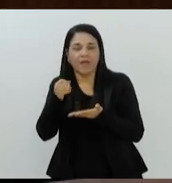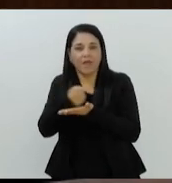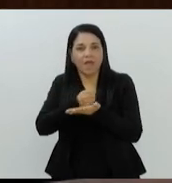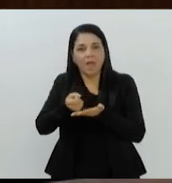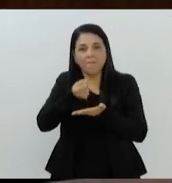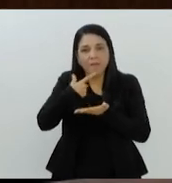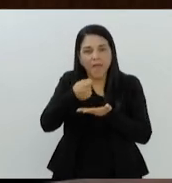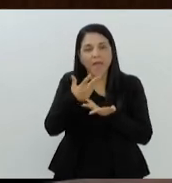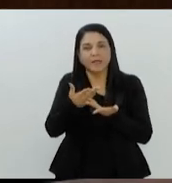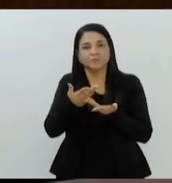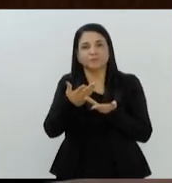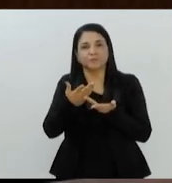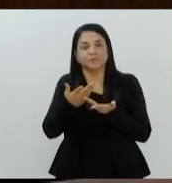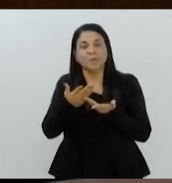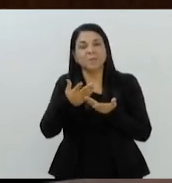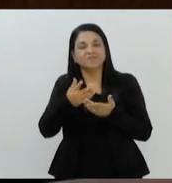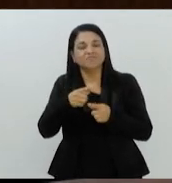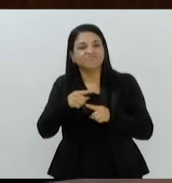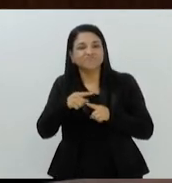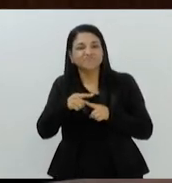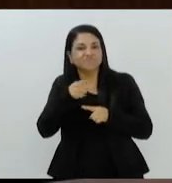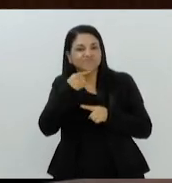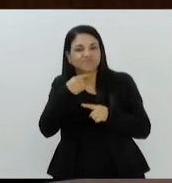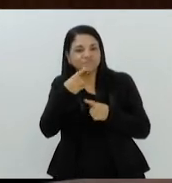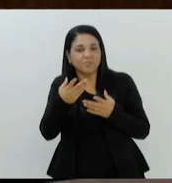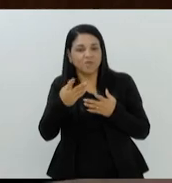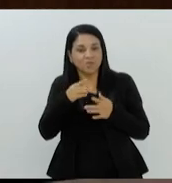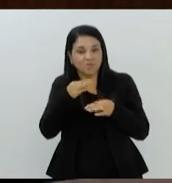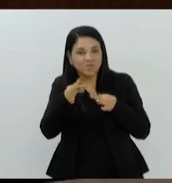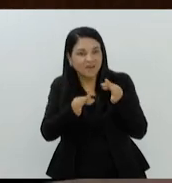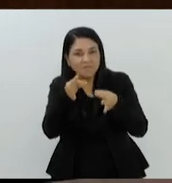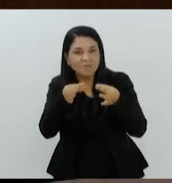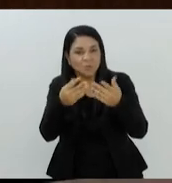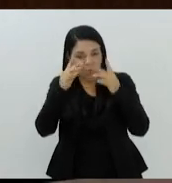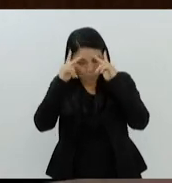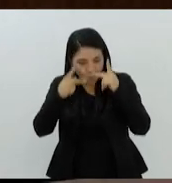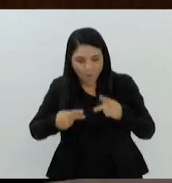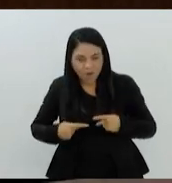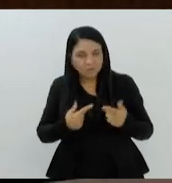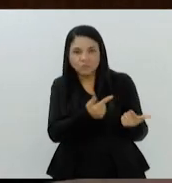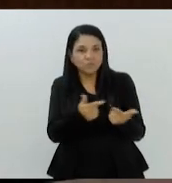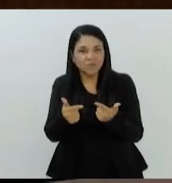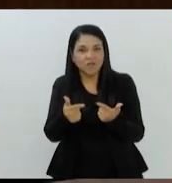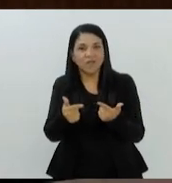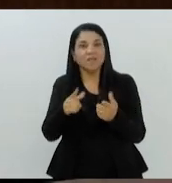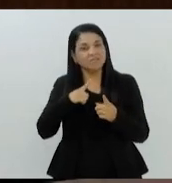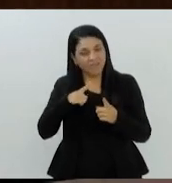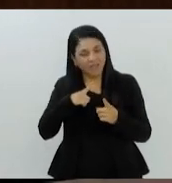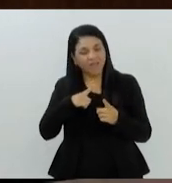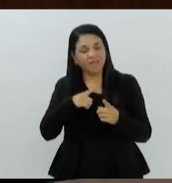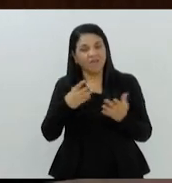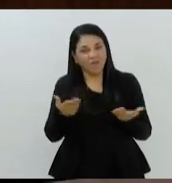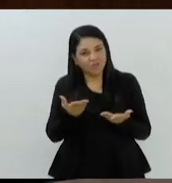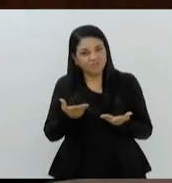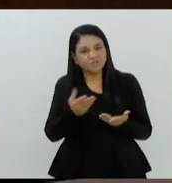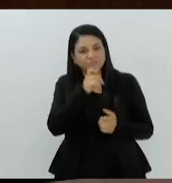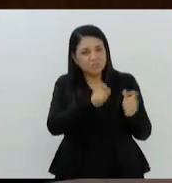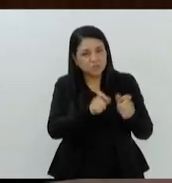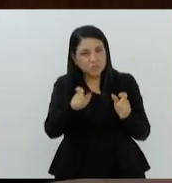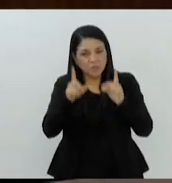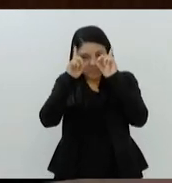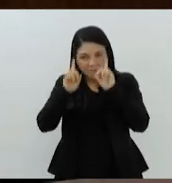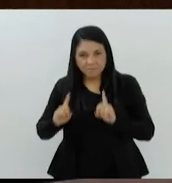tratadas humanamente. E hoje em dia, há uma tendência do ser humano entrar em depressão muito grande. A